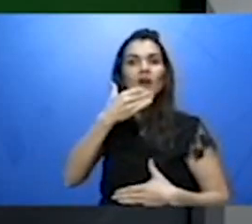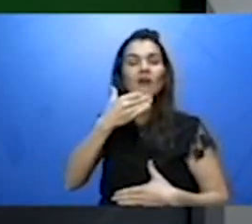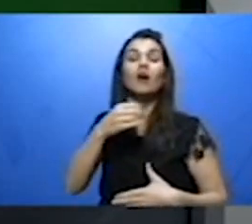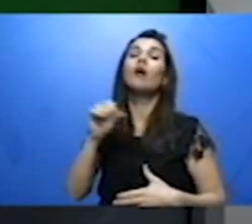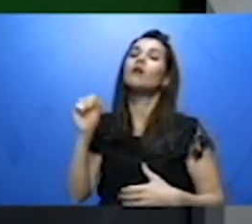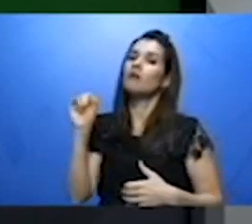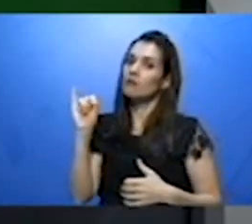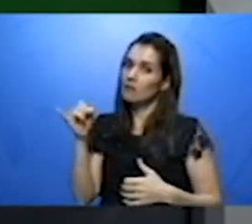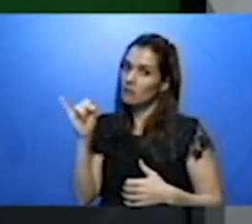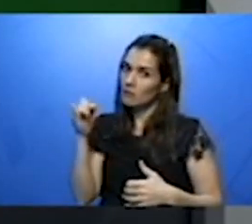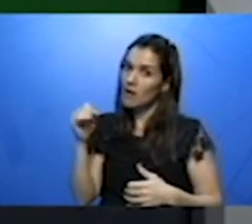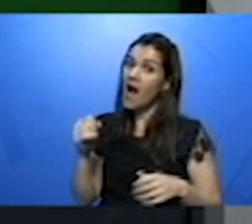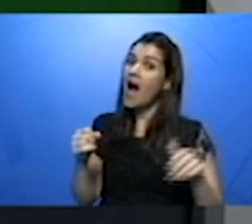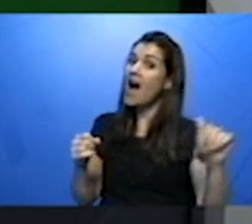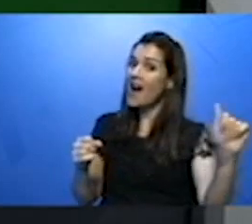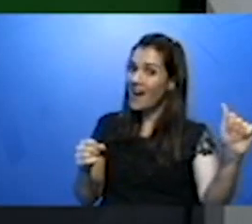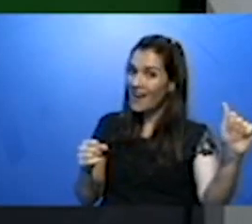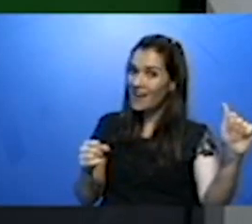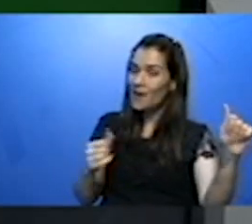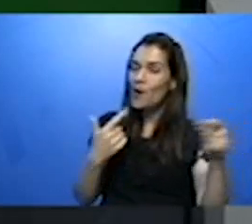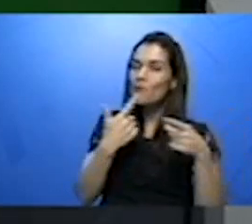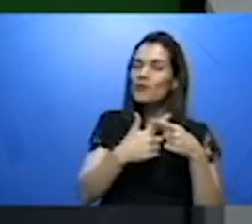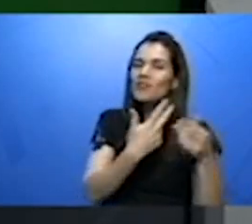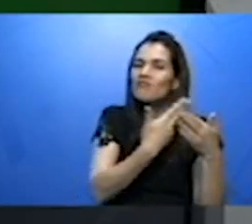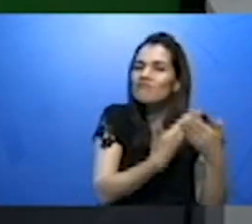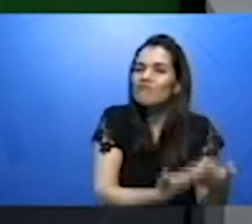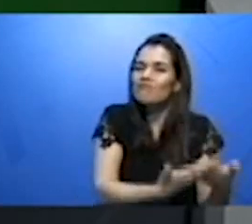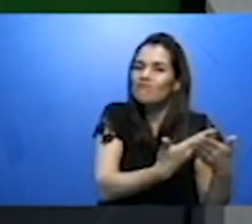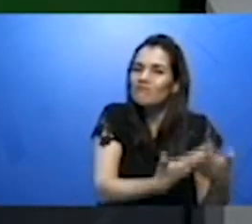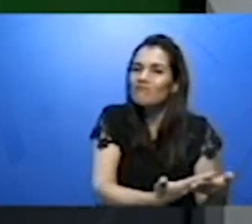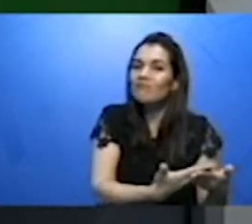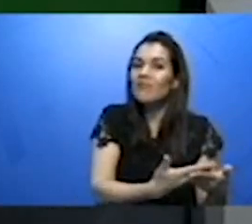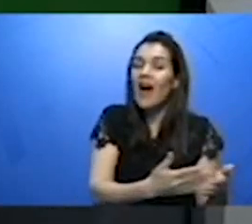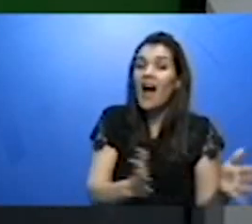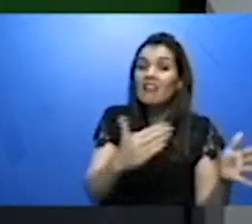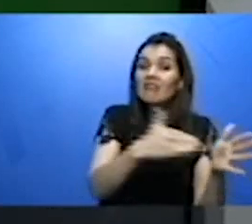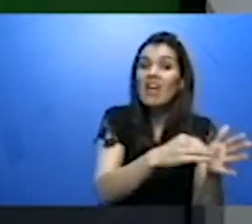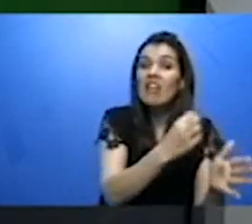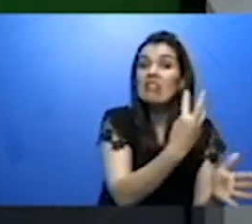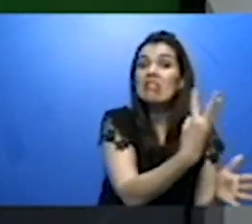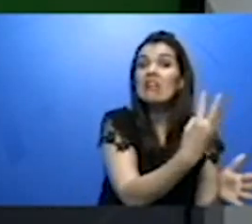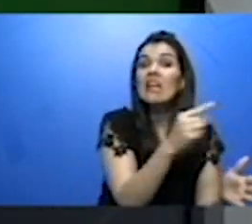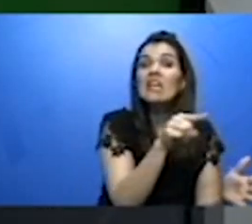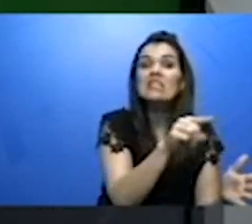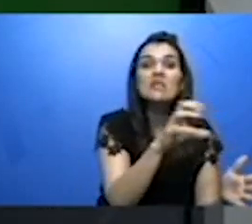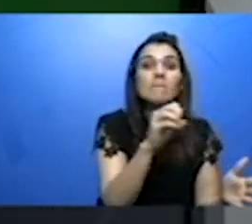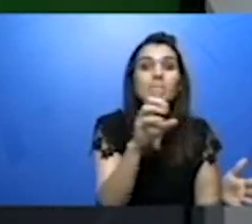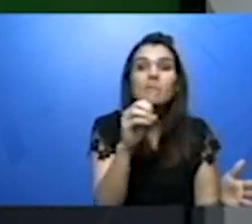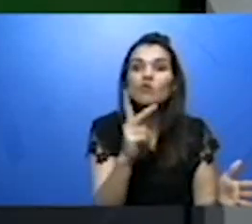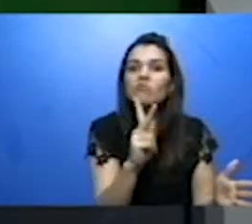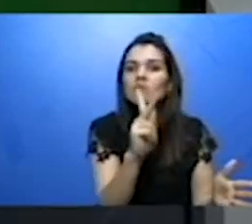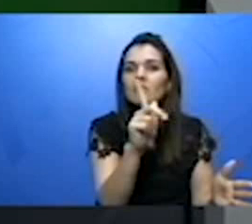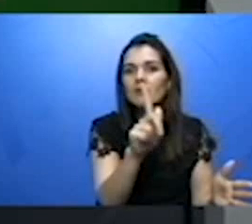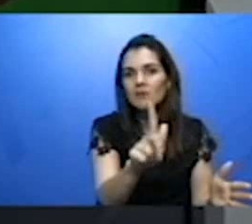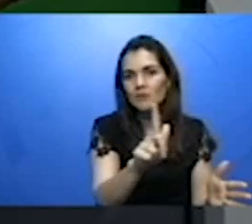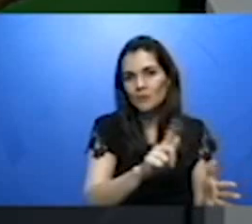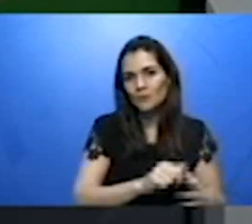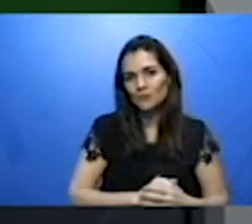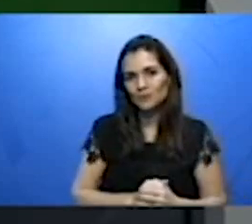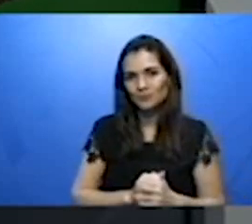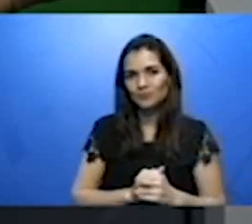a balança a porque ela suporta né até 3000kg uma tonelada 1000kg